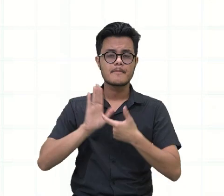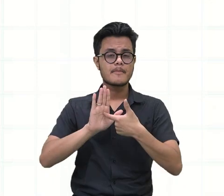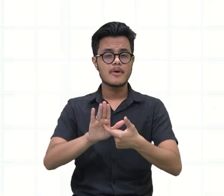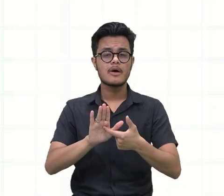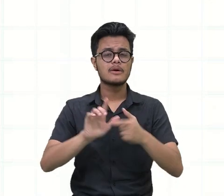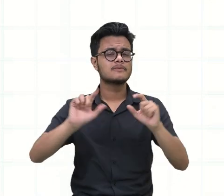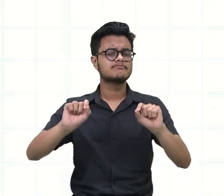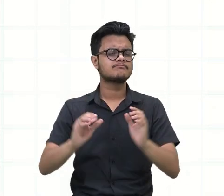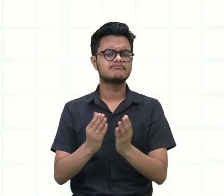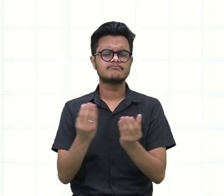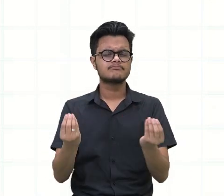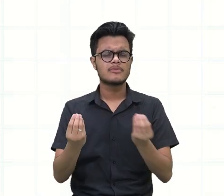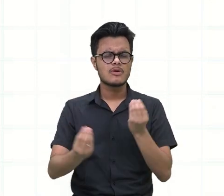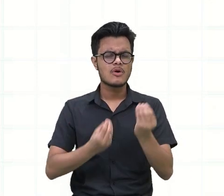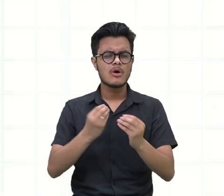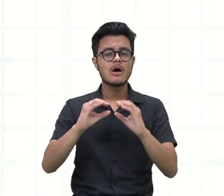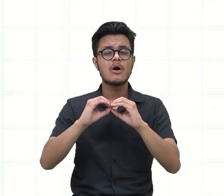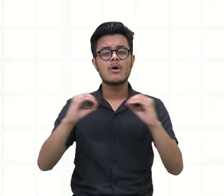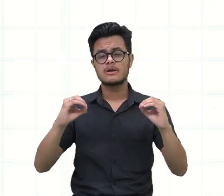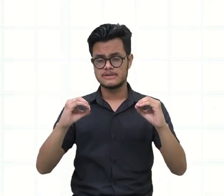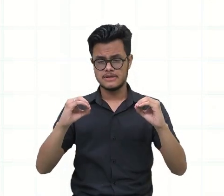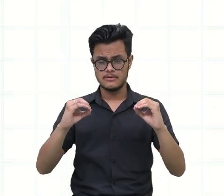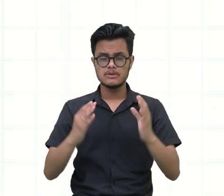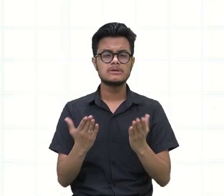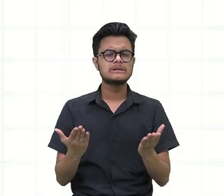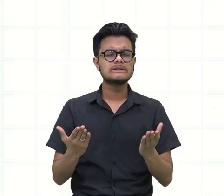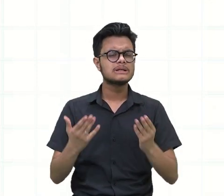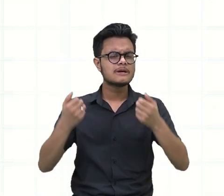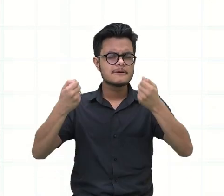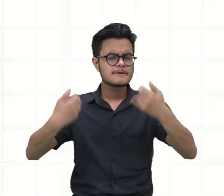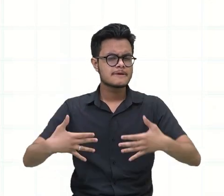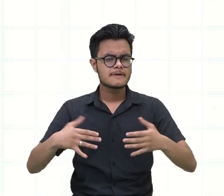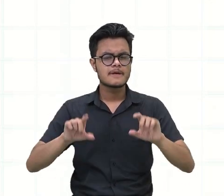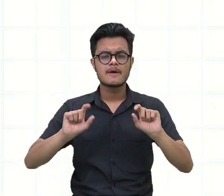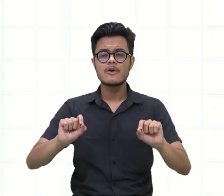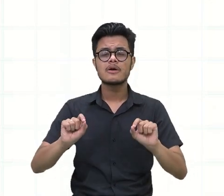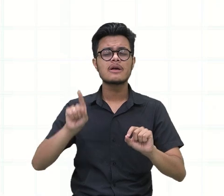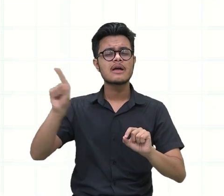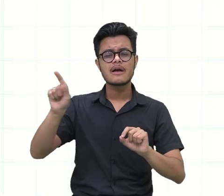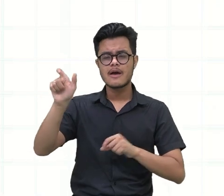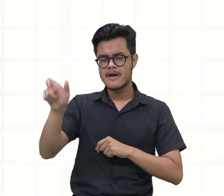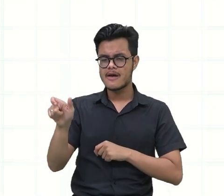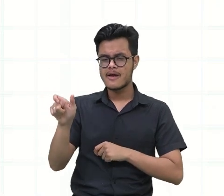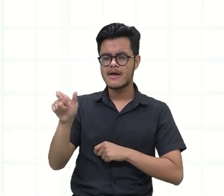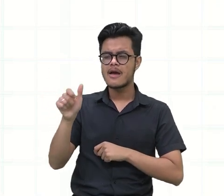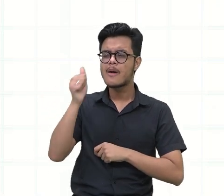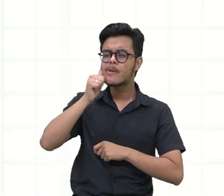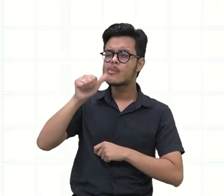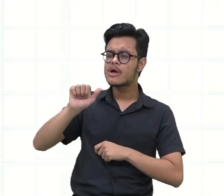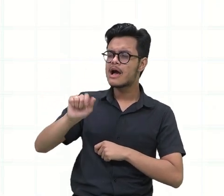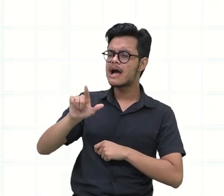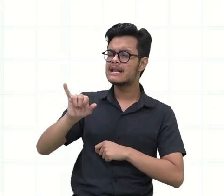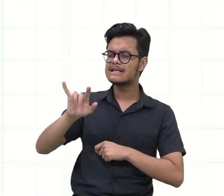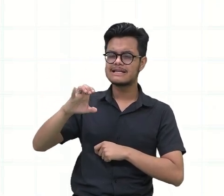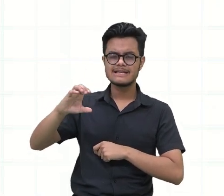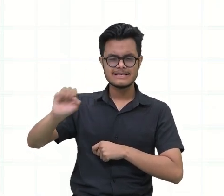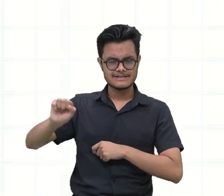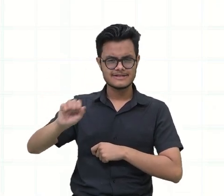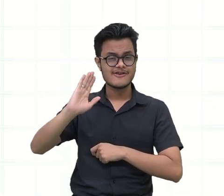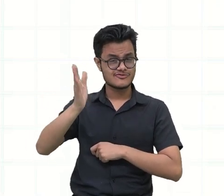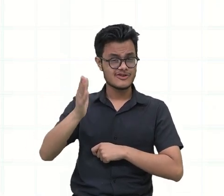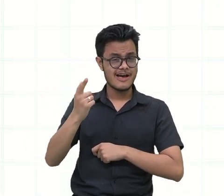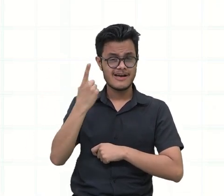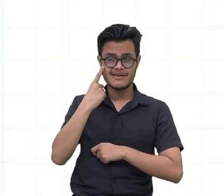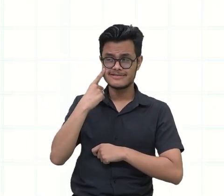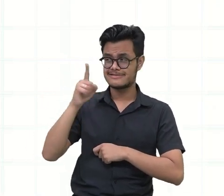uma oração, no caso, né? Que fala aí sobre a Alice, né? Quem já assistiu aí Alice no País das Maravilhas,